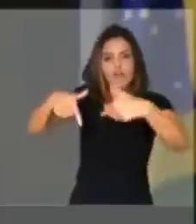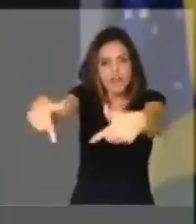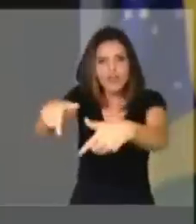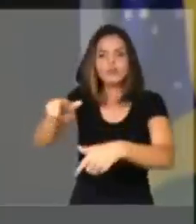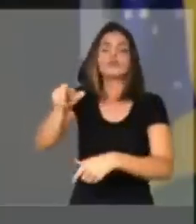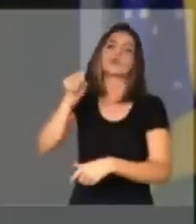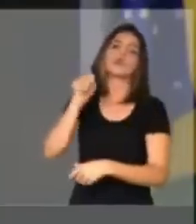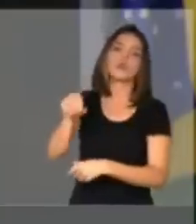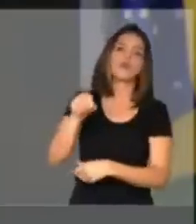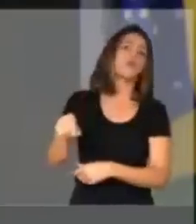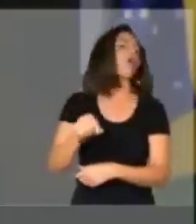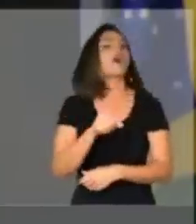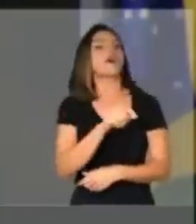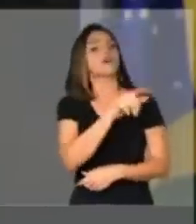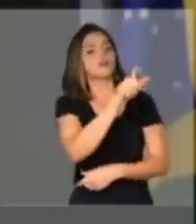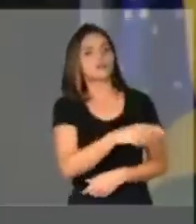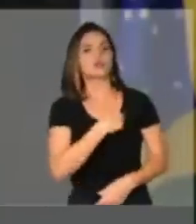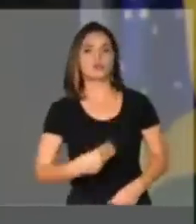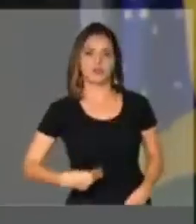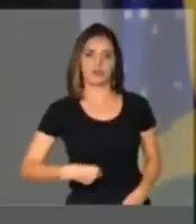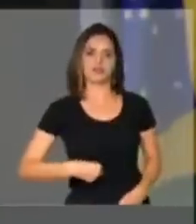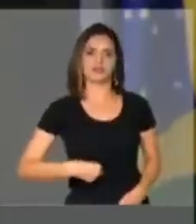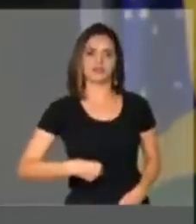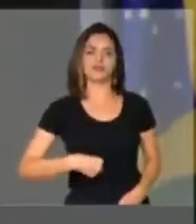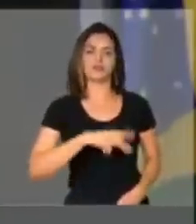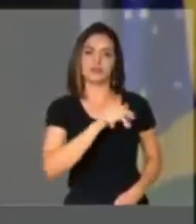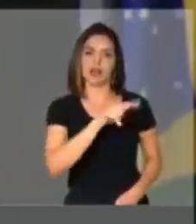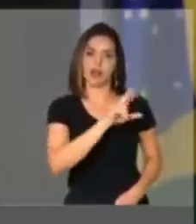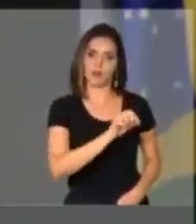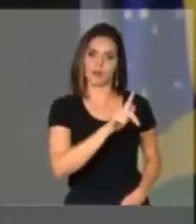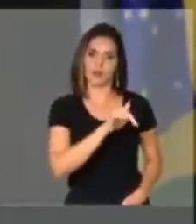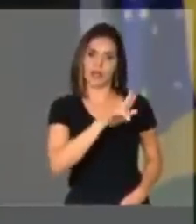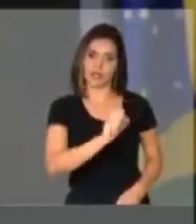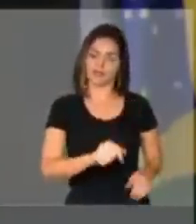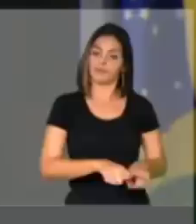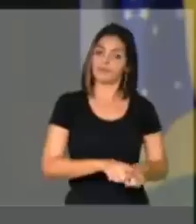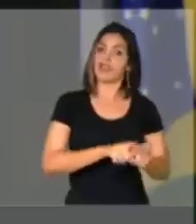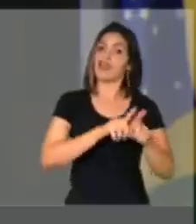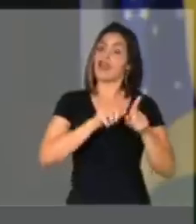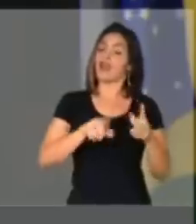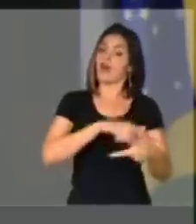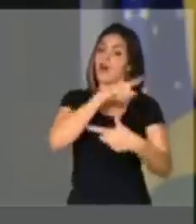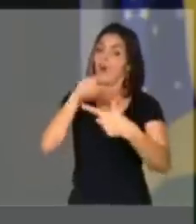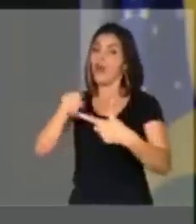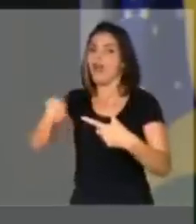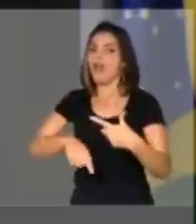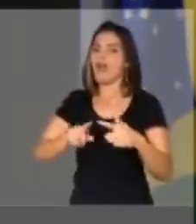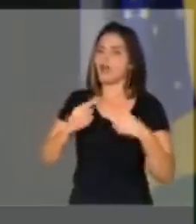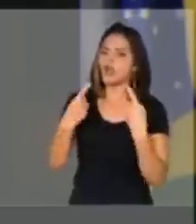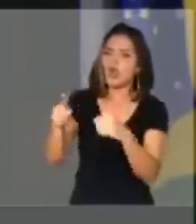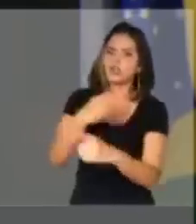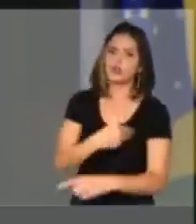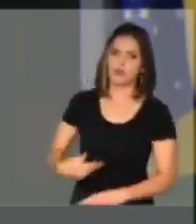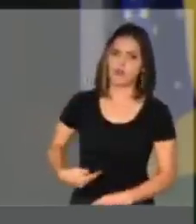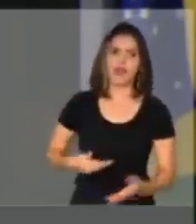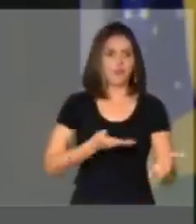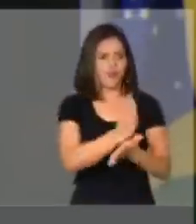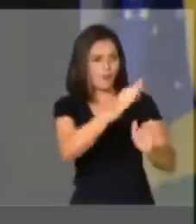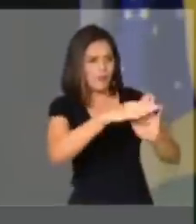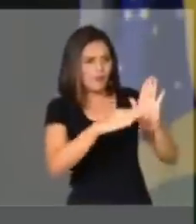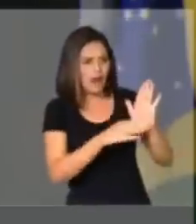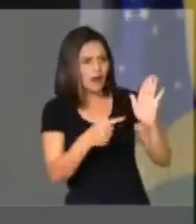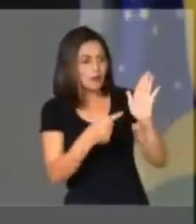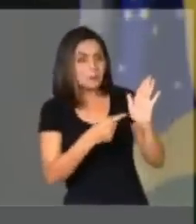Guedes. Outra coisa é defender uma agenda contra o governo, é aprovar pauta-bomba sob